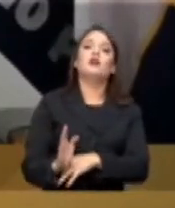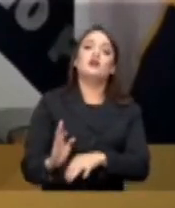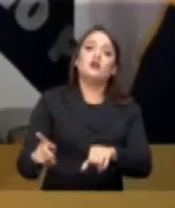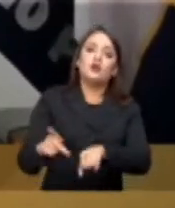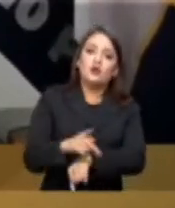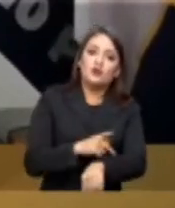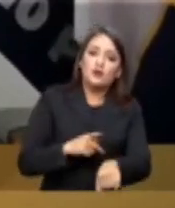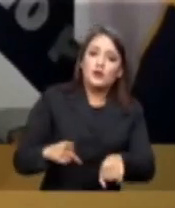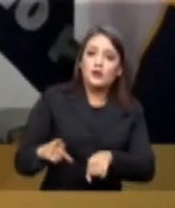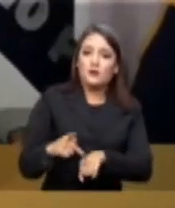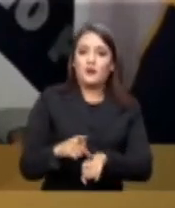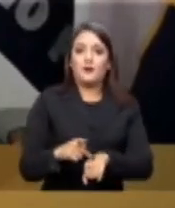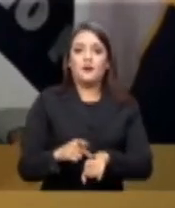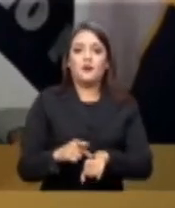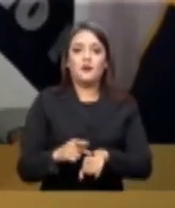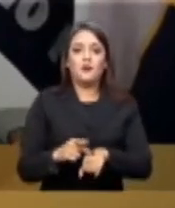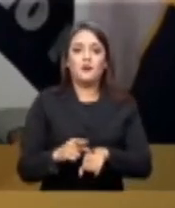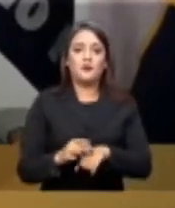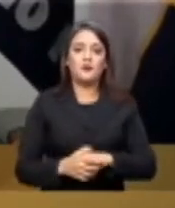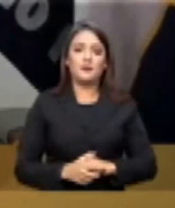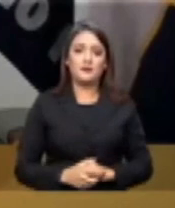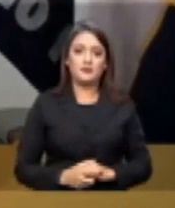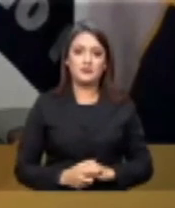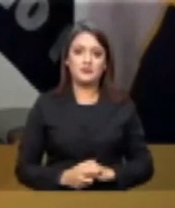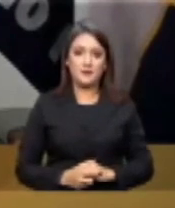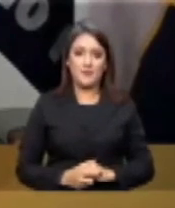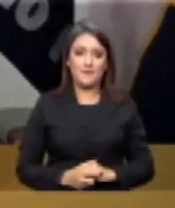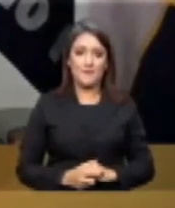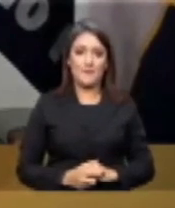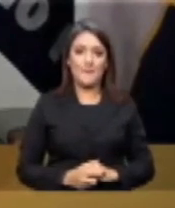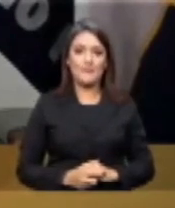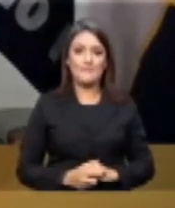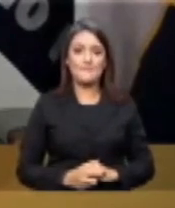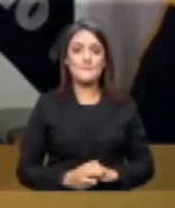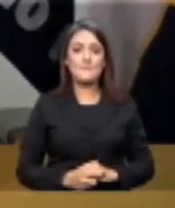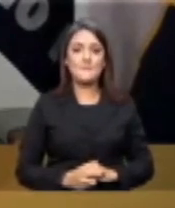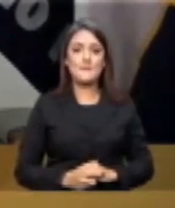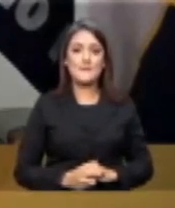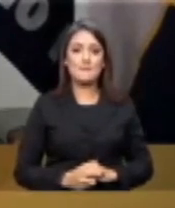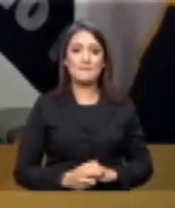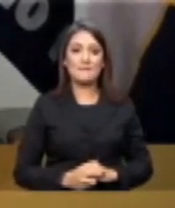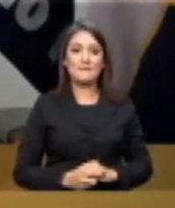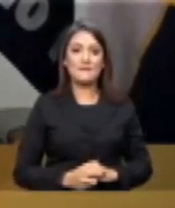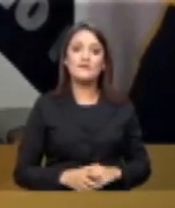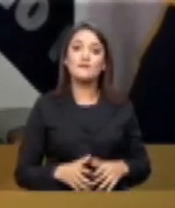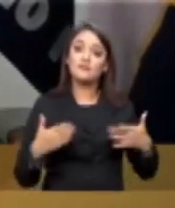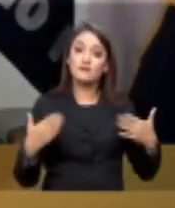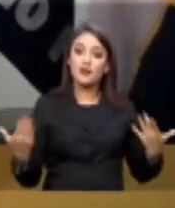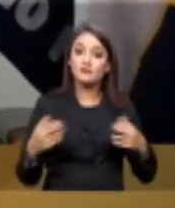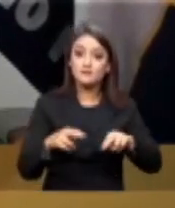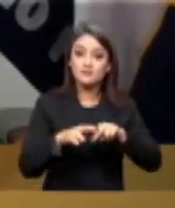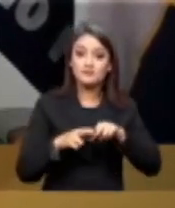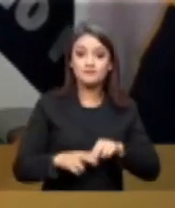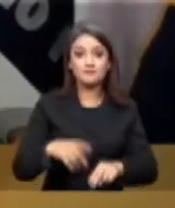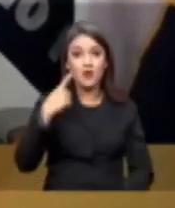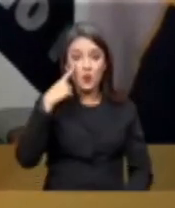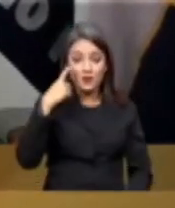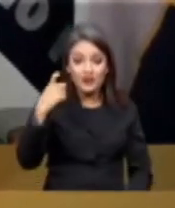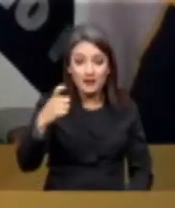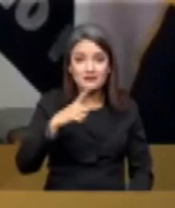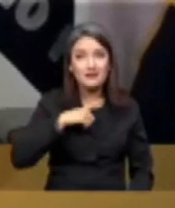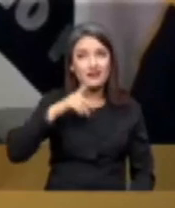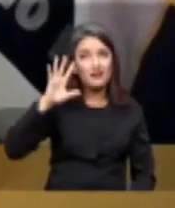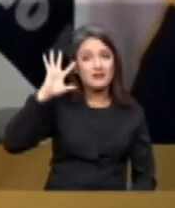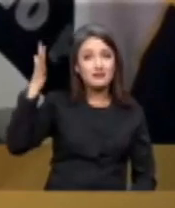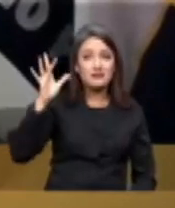E assim que, em razão e vivo interesse que permeia a decisão de cada uma